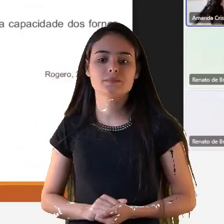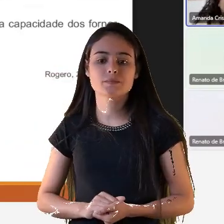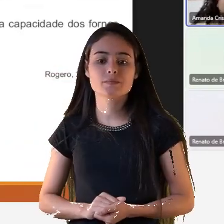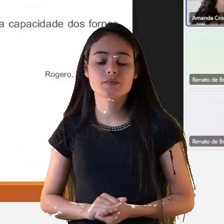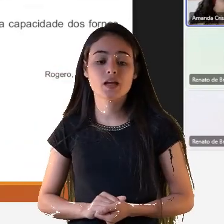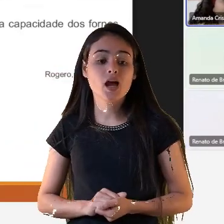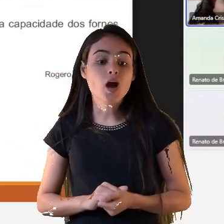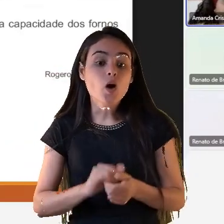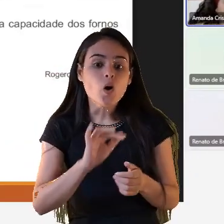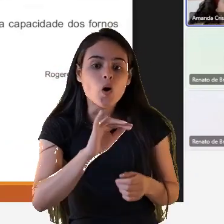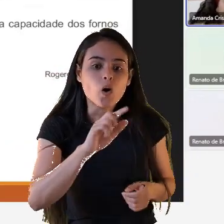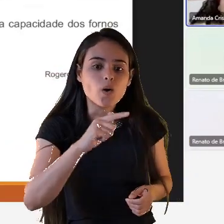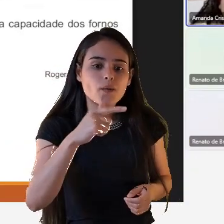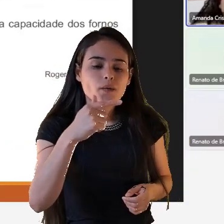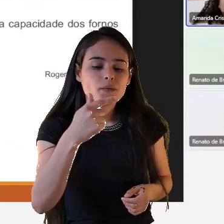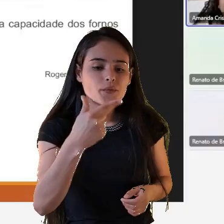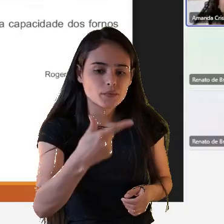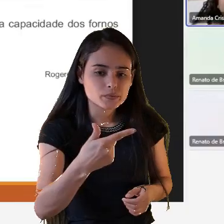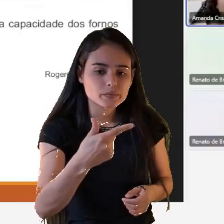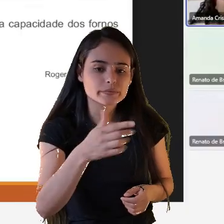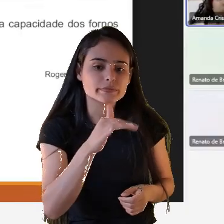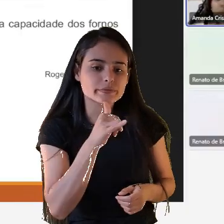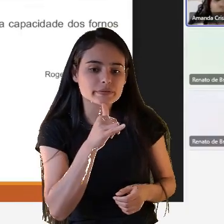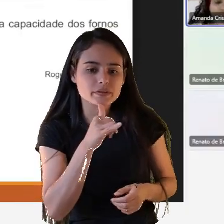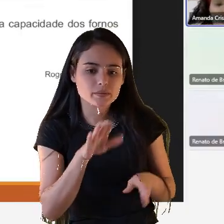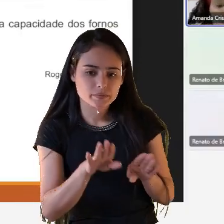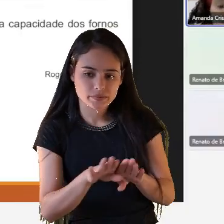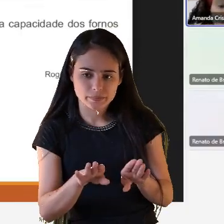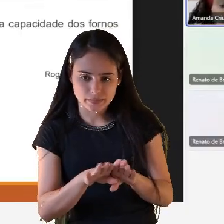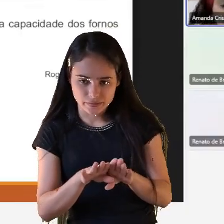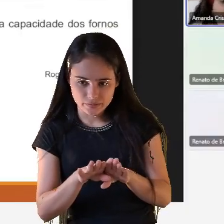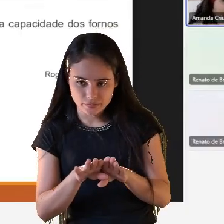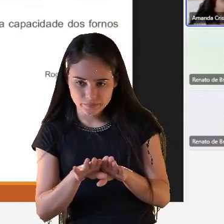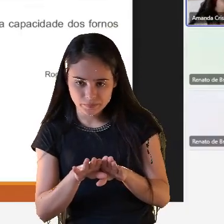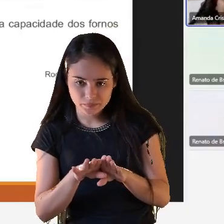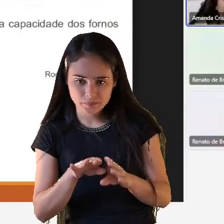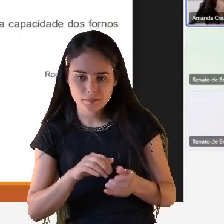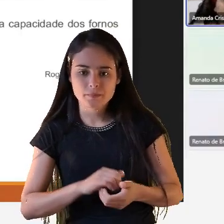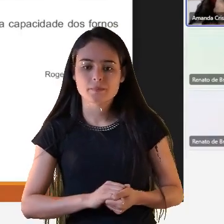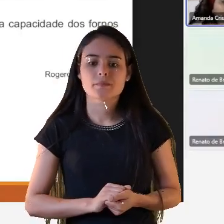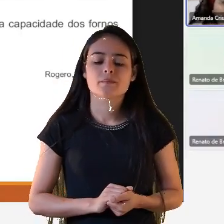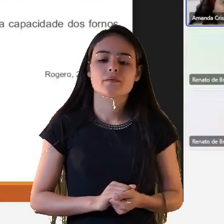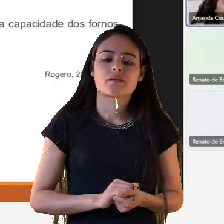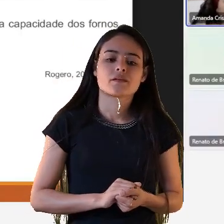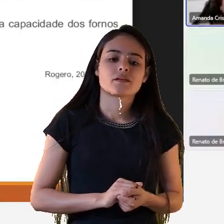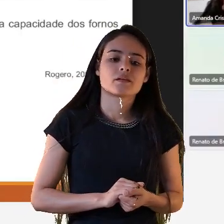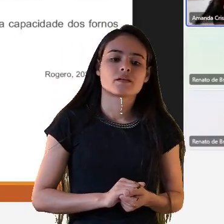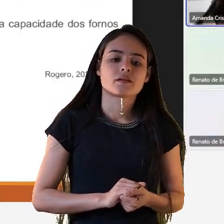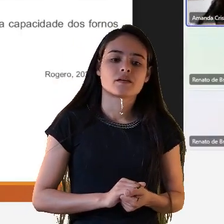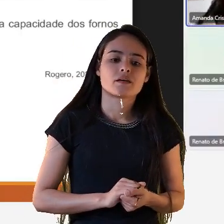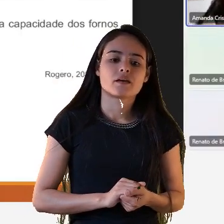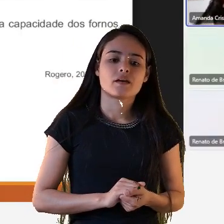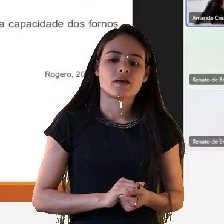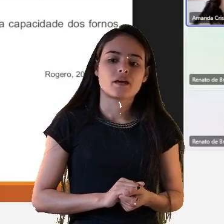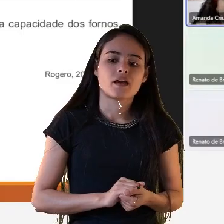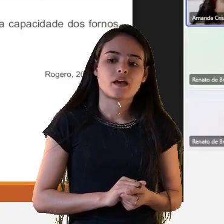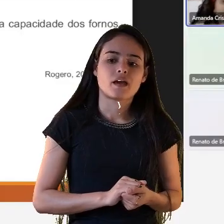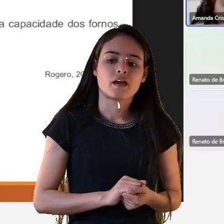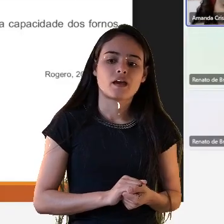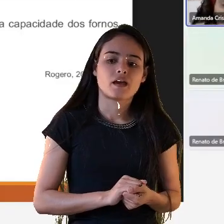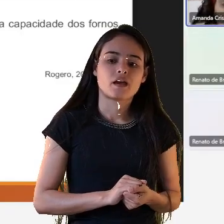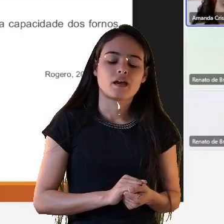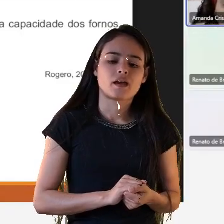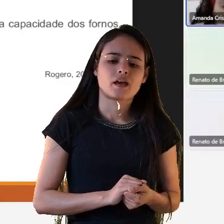revolucionar a siderurgia, né? Só que tudo isso é apagado, né? Eu até pergunto aqui, quais